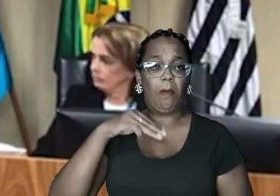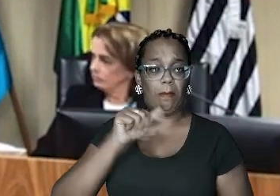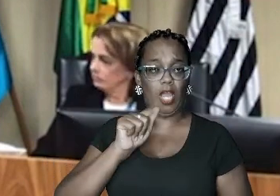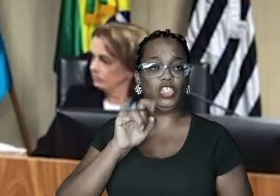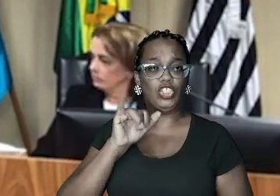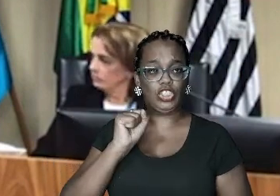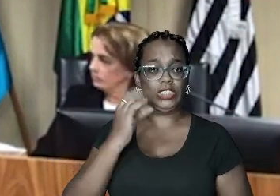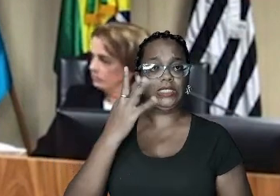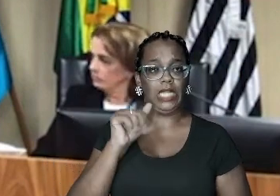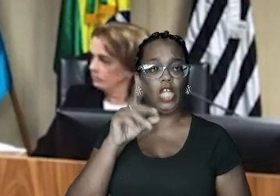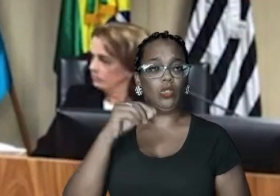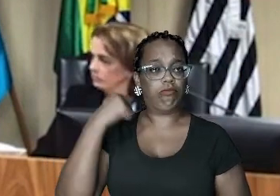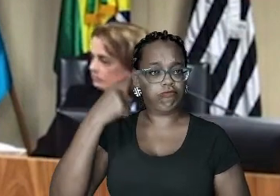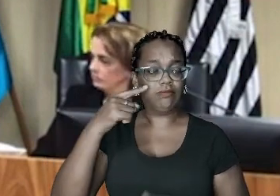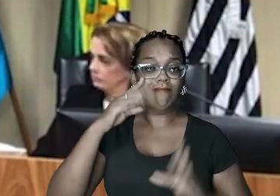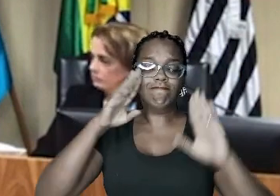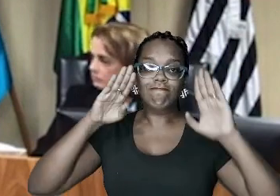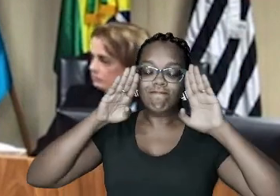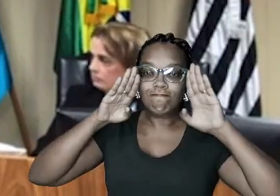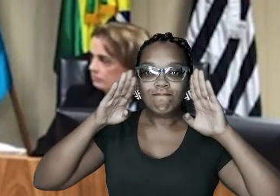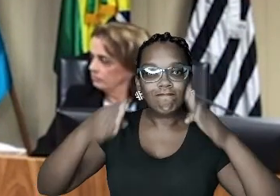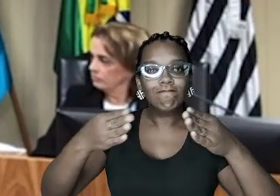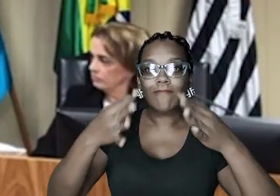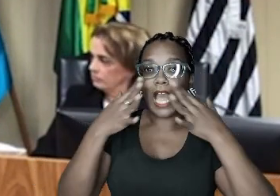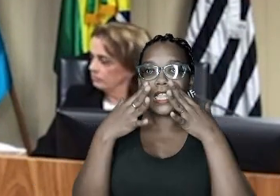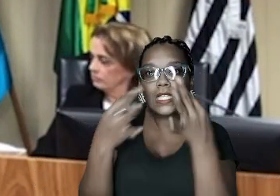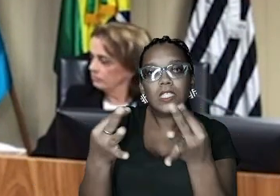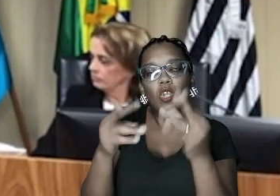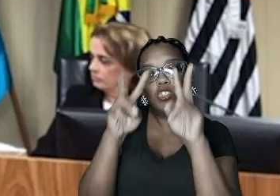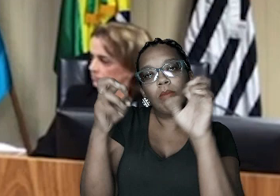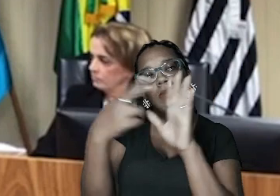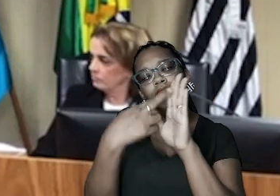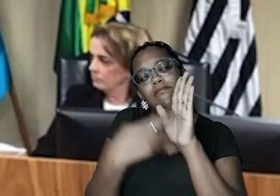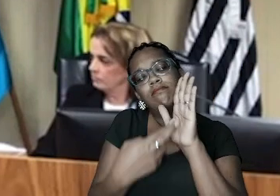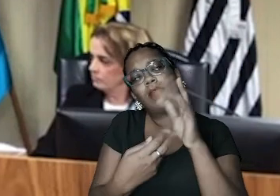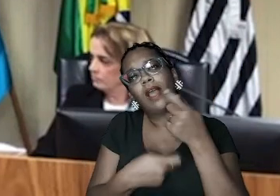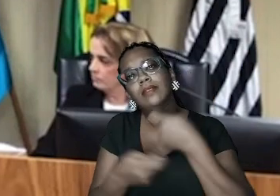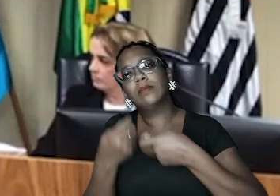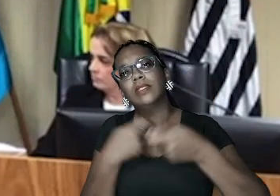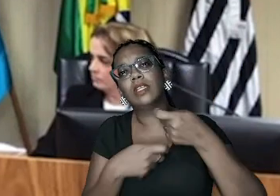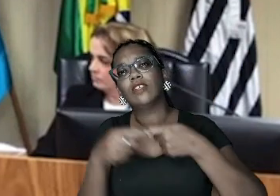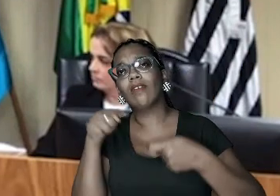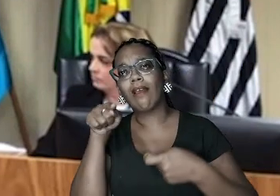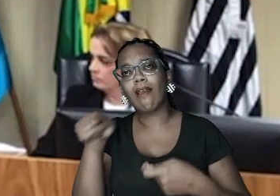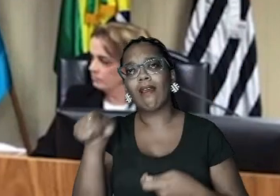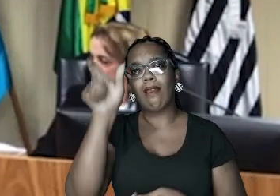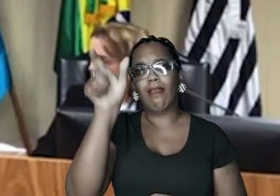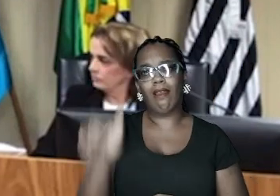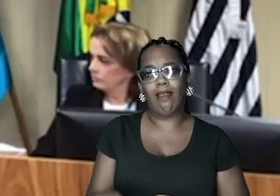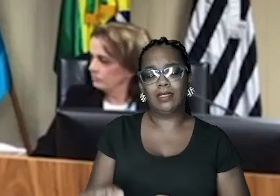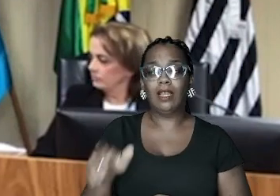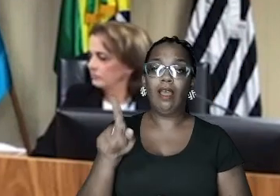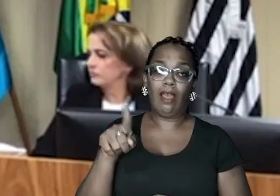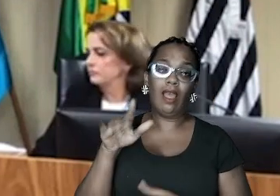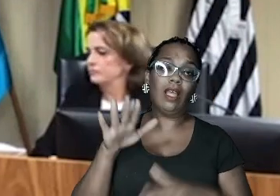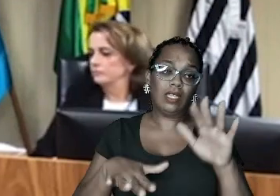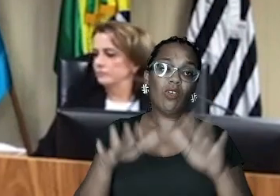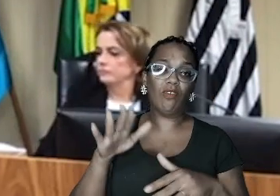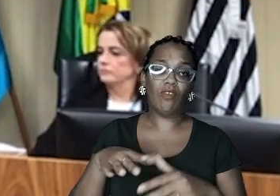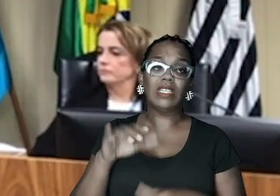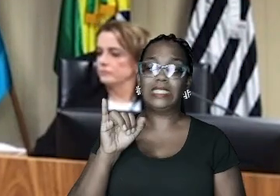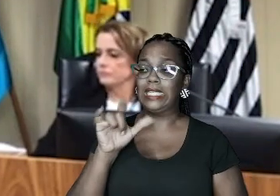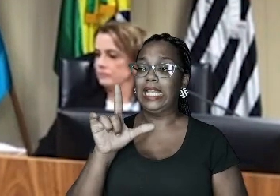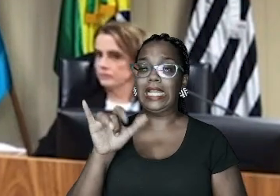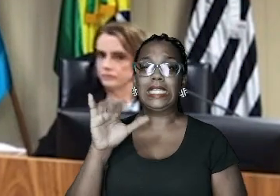atenção específica em relação ao regramento administrativo deste ilícito que é talvez o ilícito por Excelência